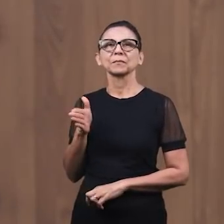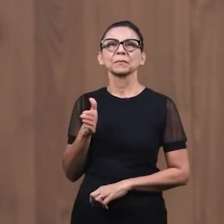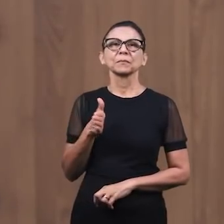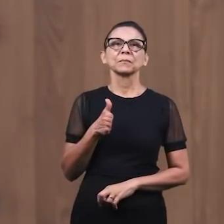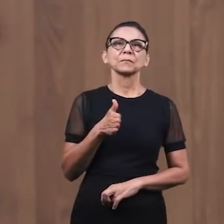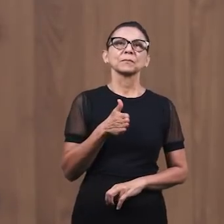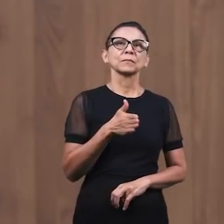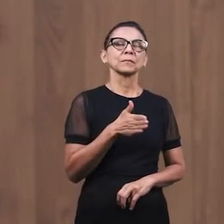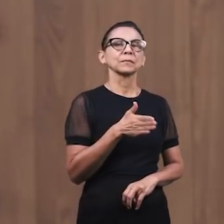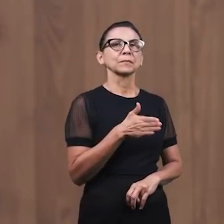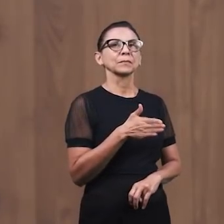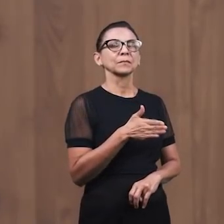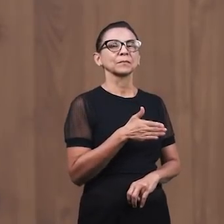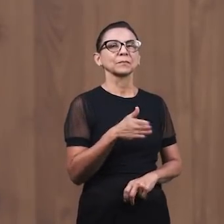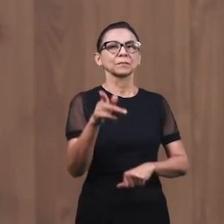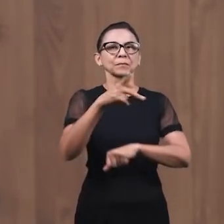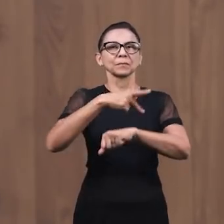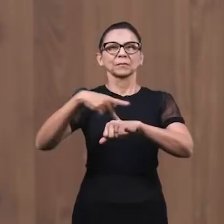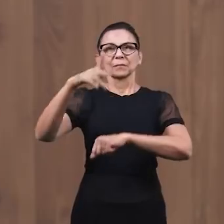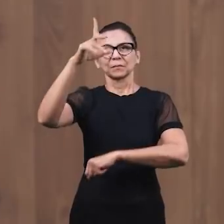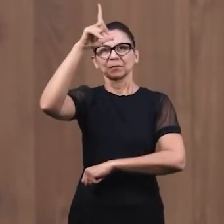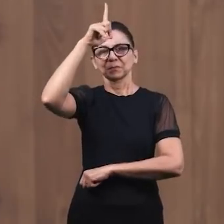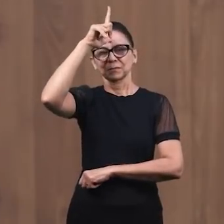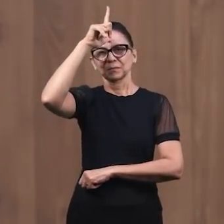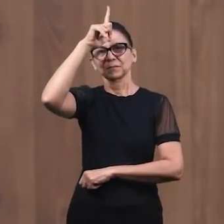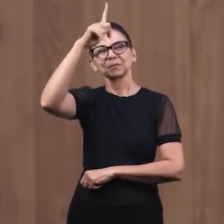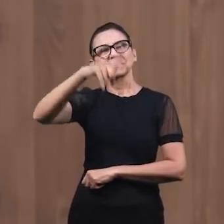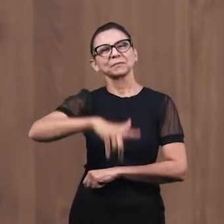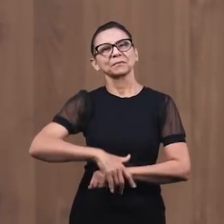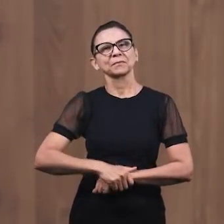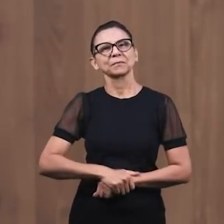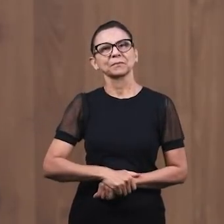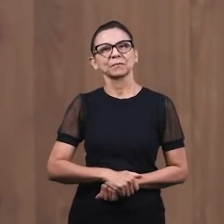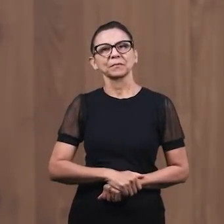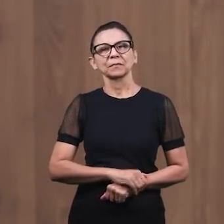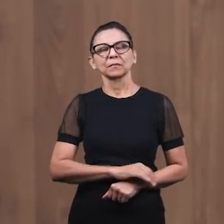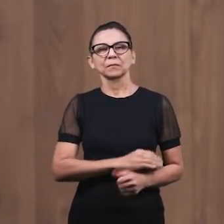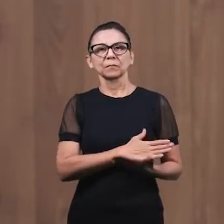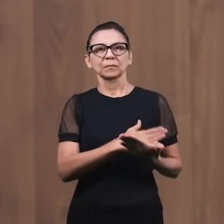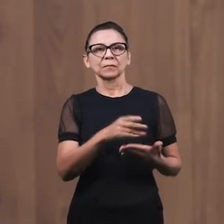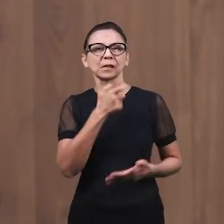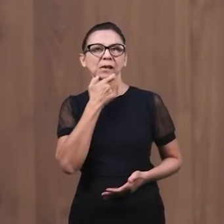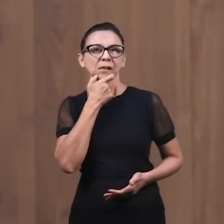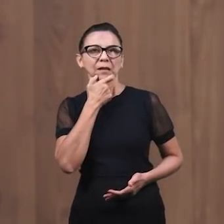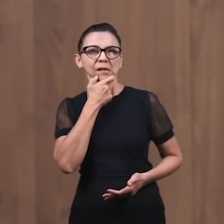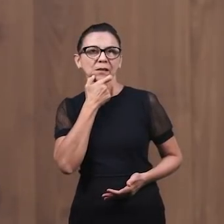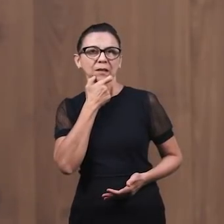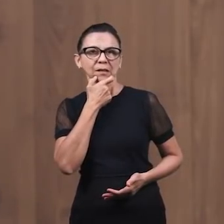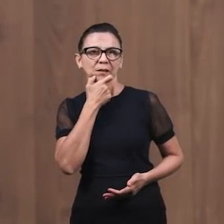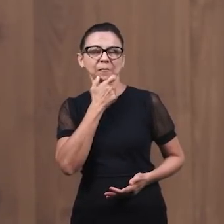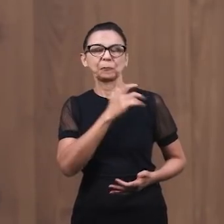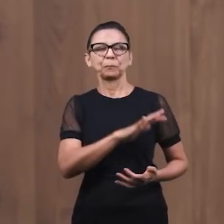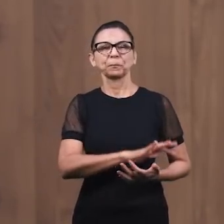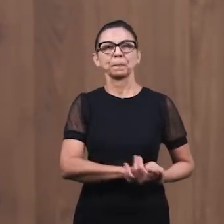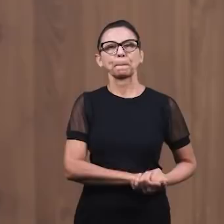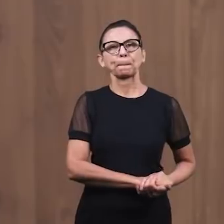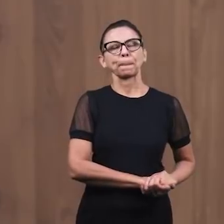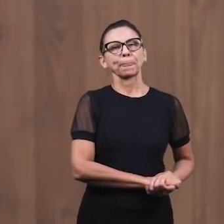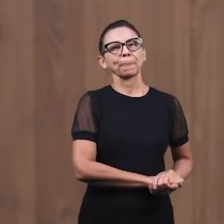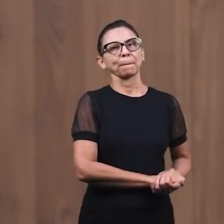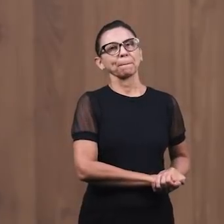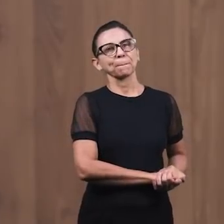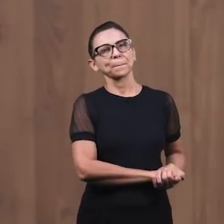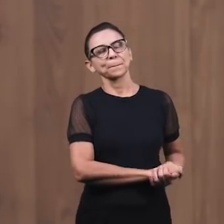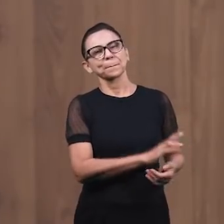Agora, irmãos, nós iremos passar para a Alemanha. Nós iniciamos na Inglaterra e nós